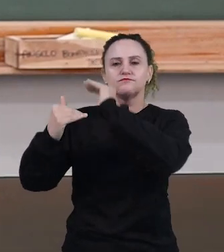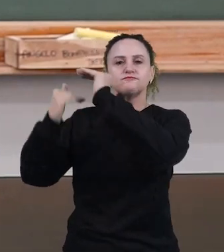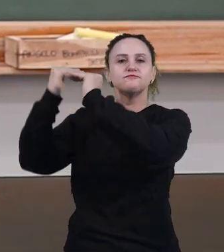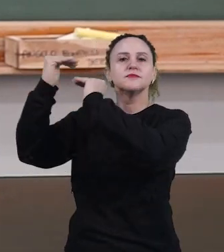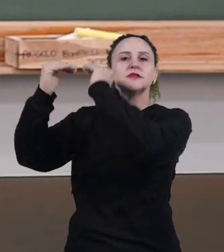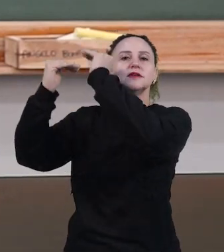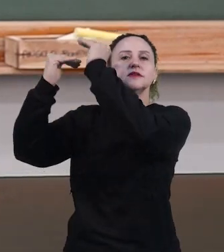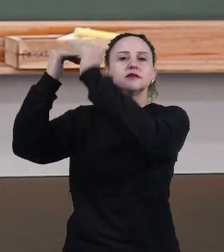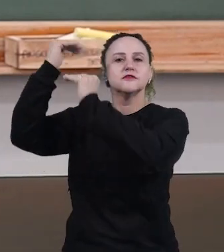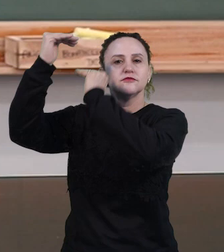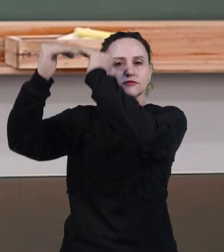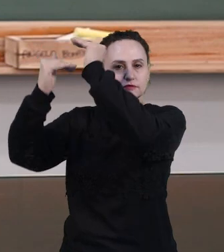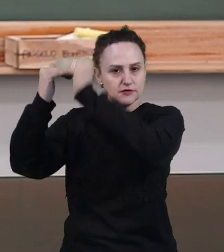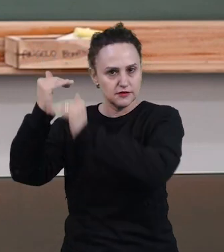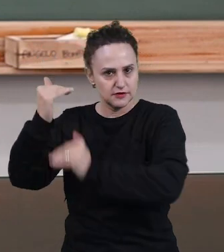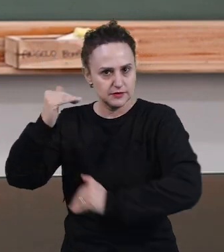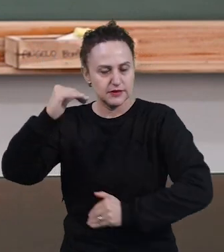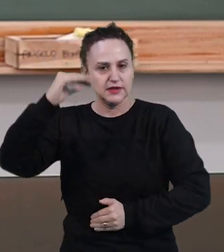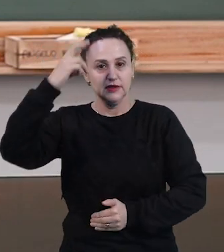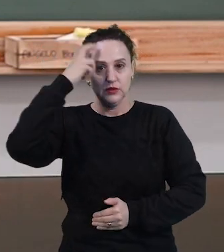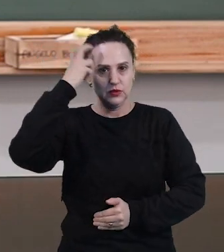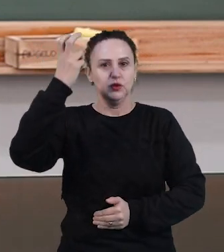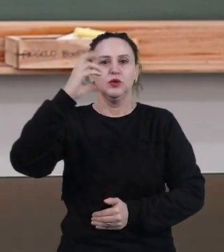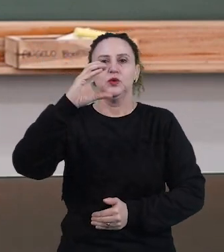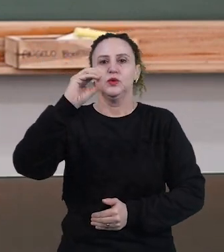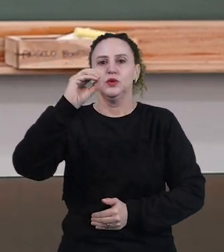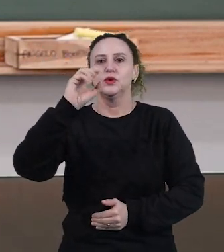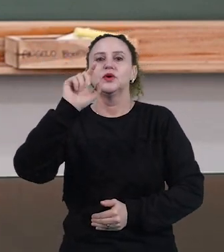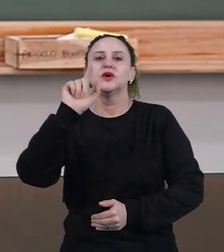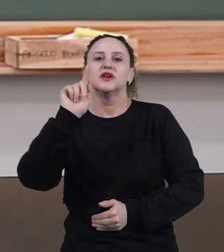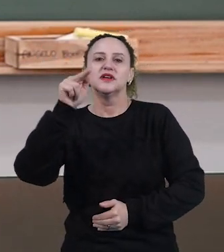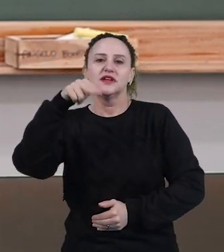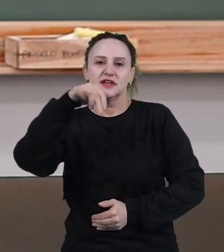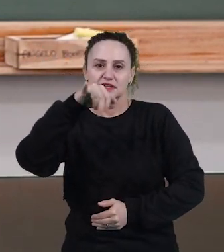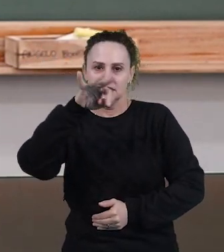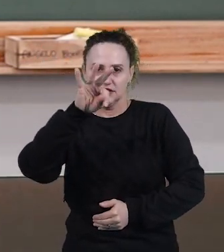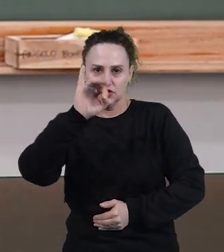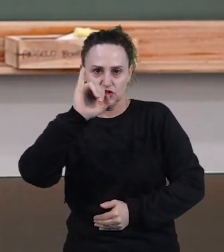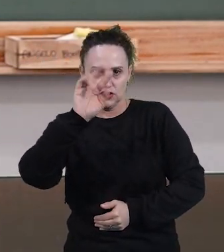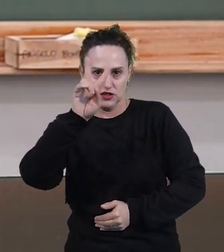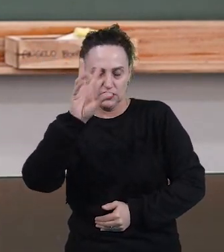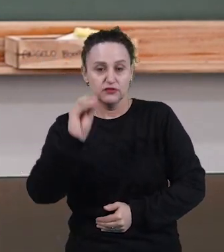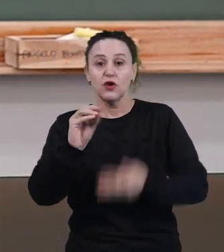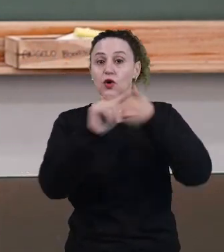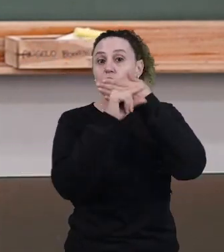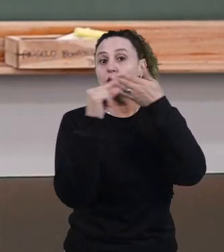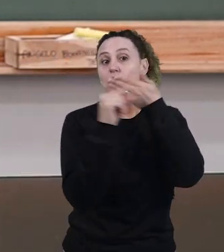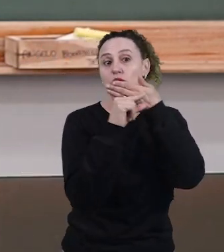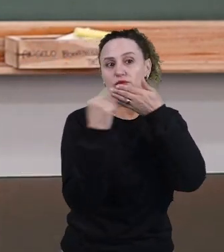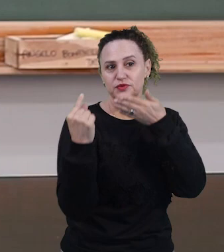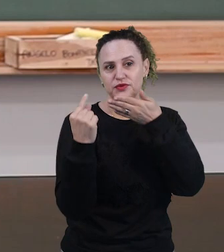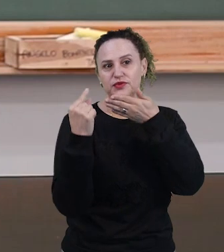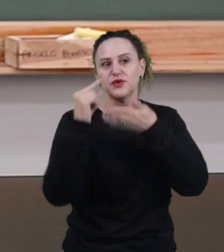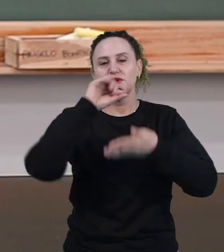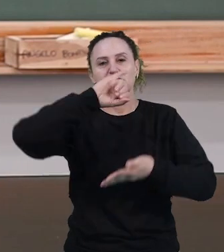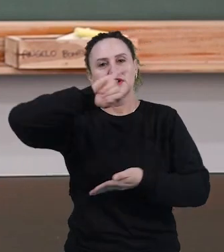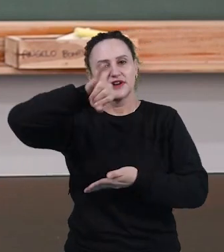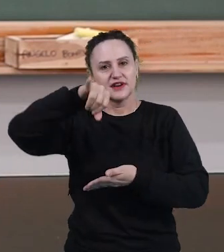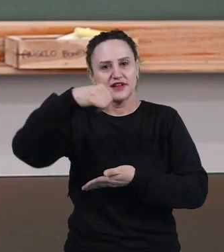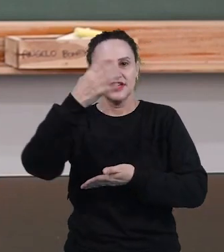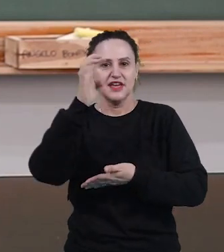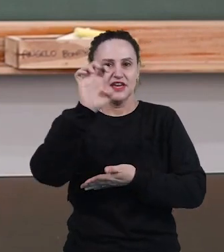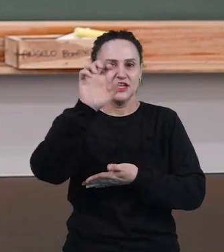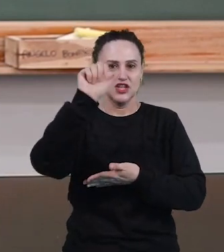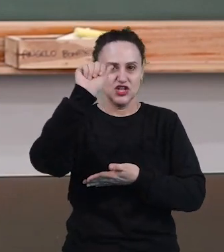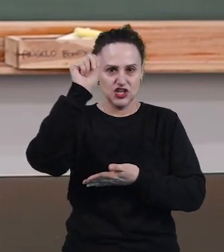acordo com um autor bem essencial para a psicologia da educação, que é o Jean Piaget. Mas eu não vou começar assim, eu